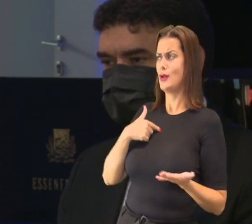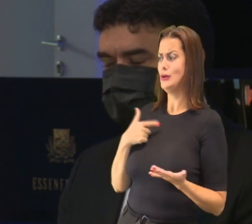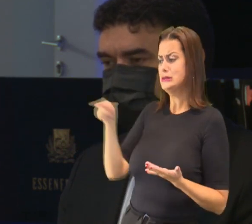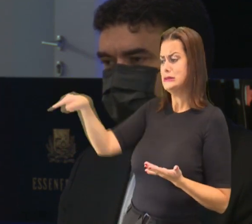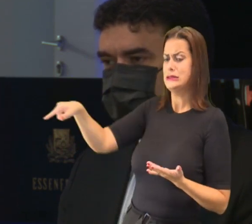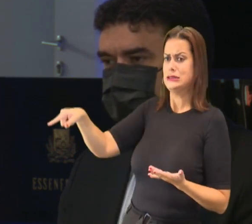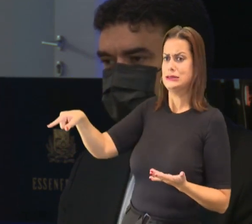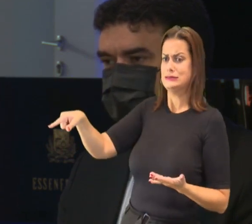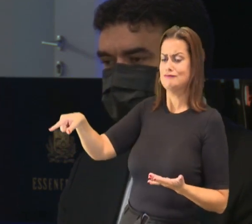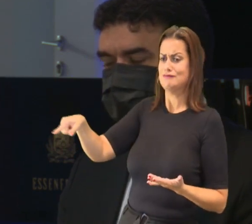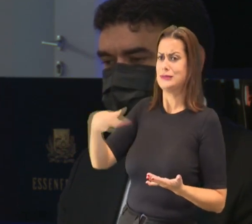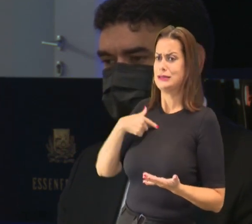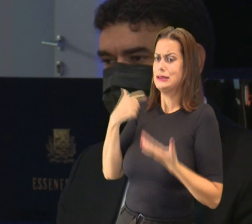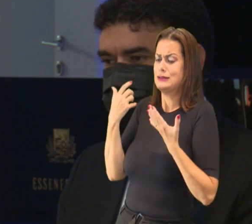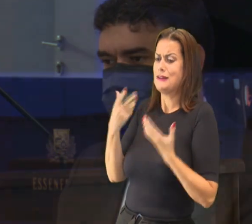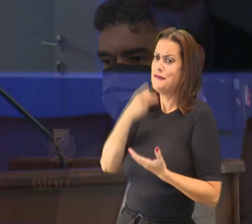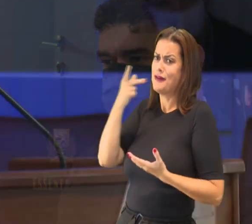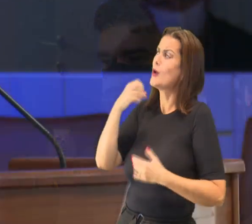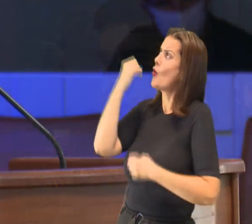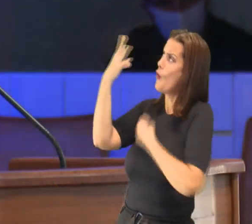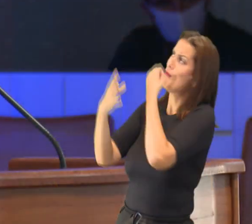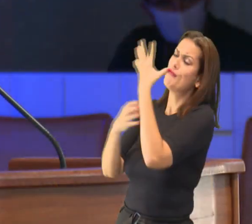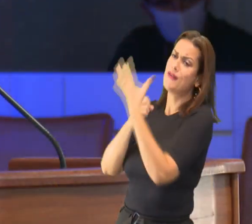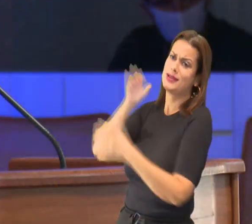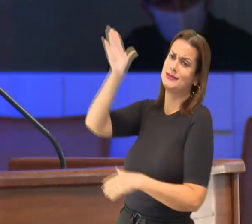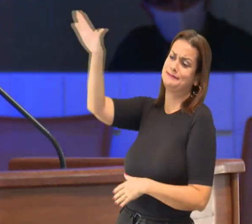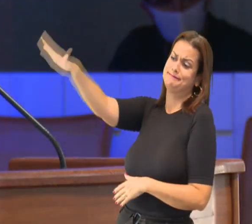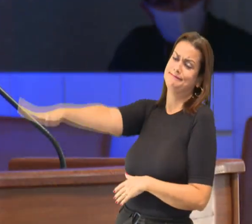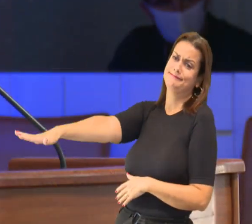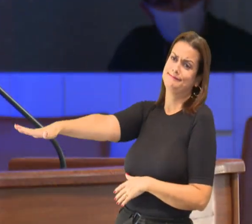a culpa quando ele coloca as próprias mãos.